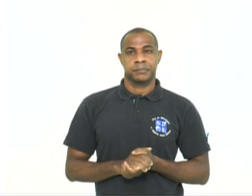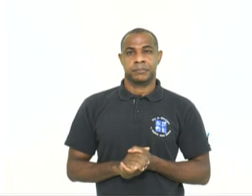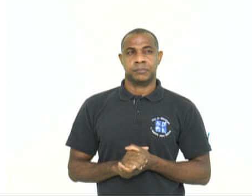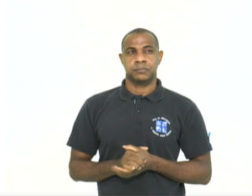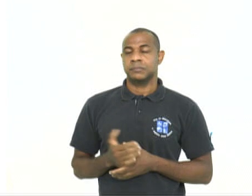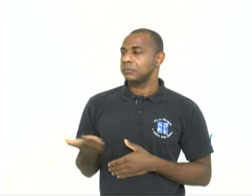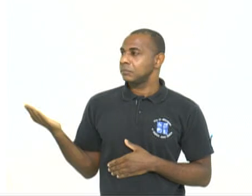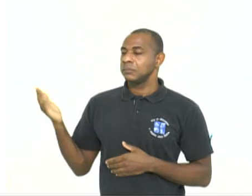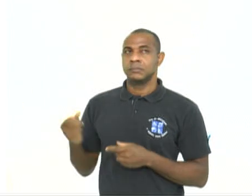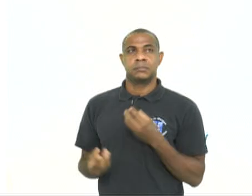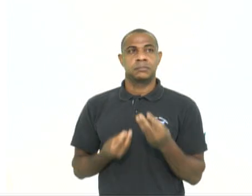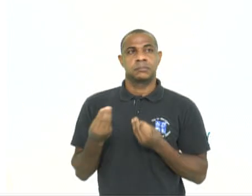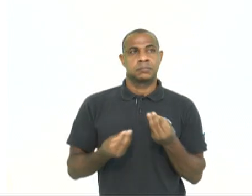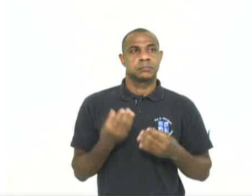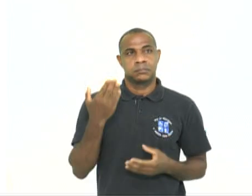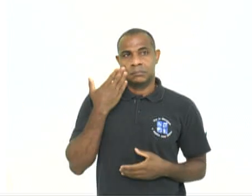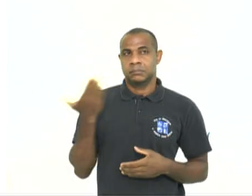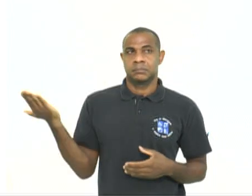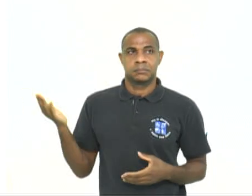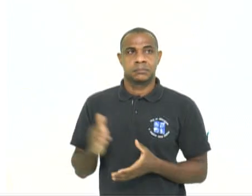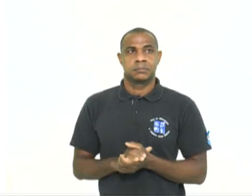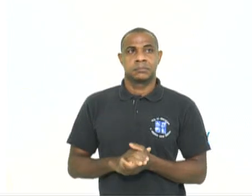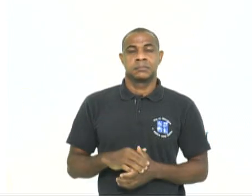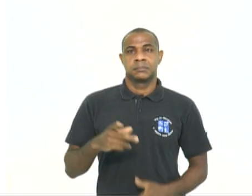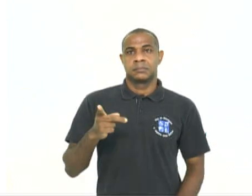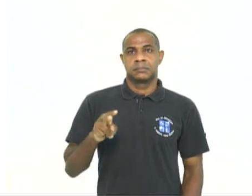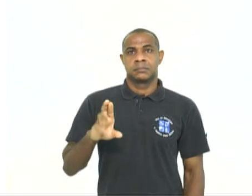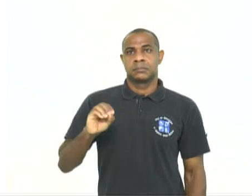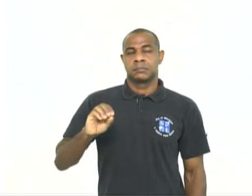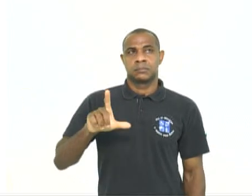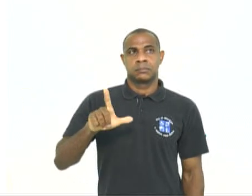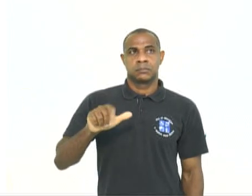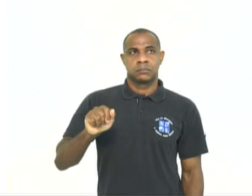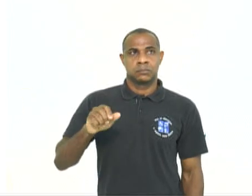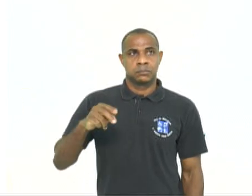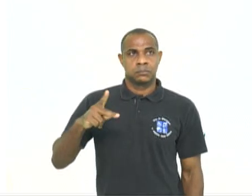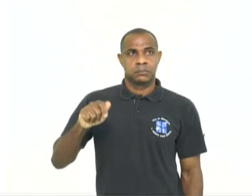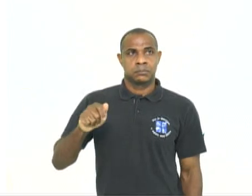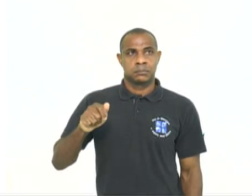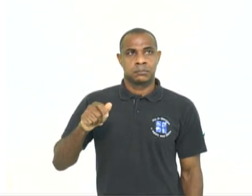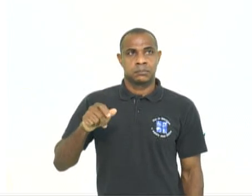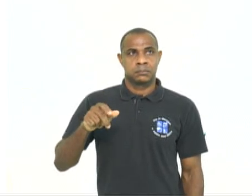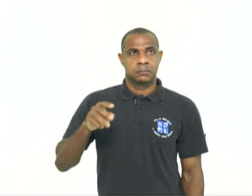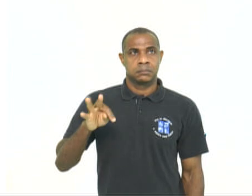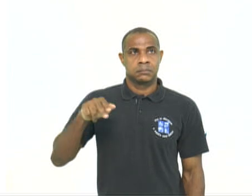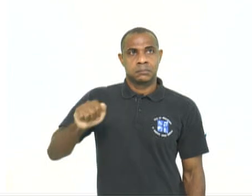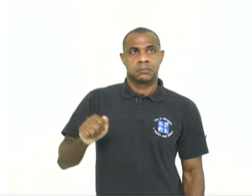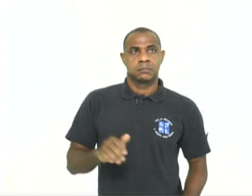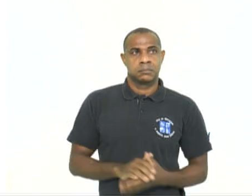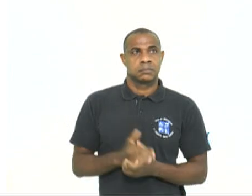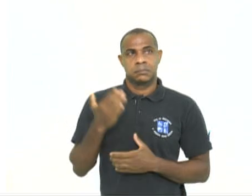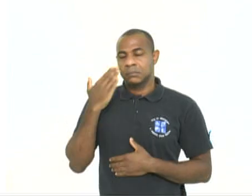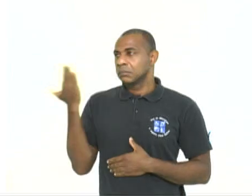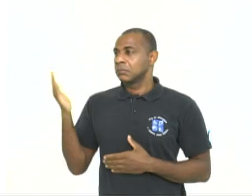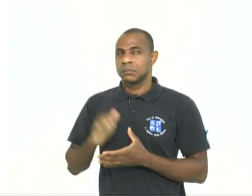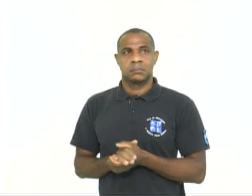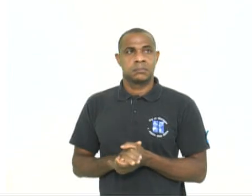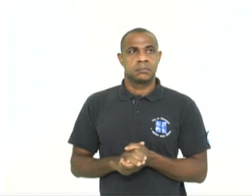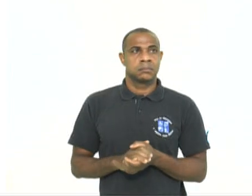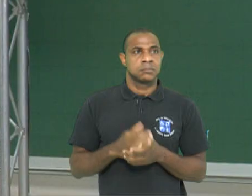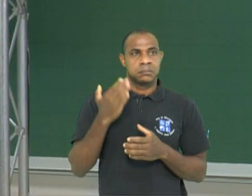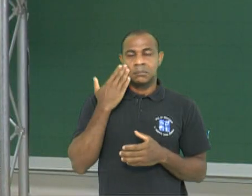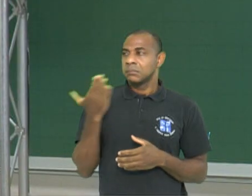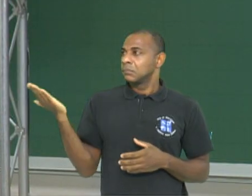lesados liberam a tromboplastina tecidual, originando o ativador da protrombina. Forma uma rede tridimensional, né,